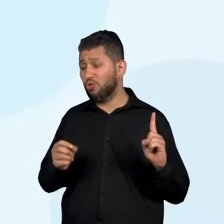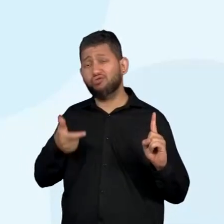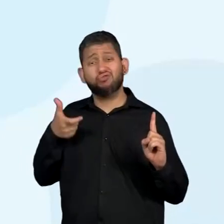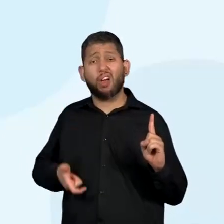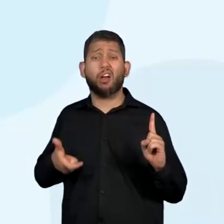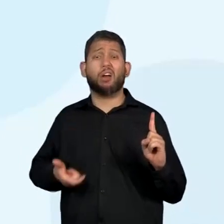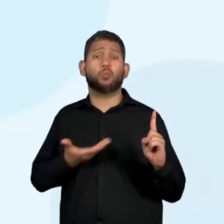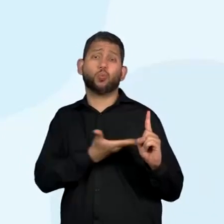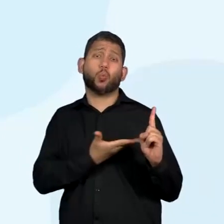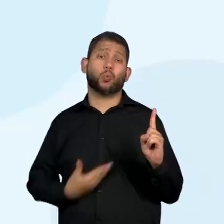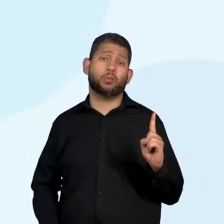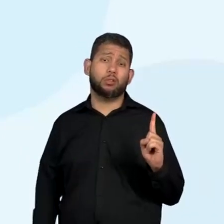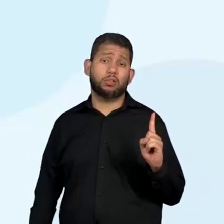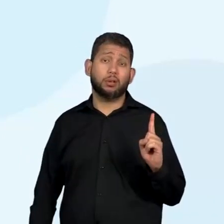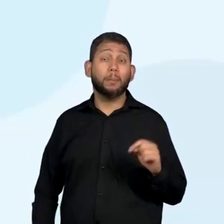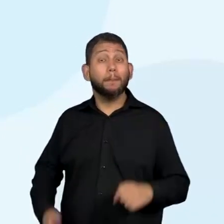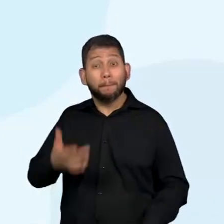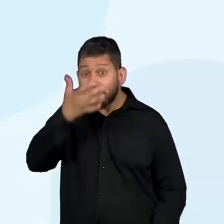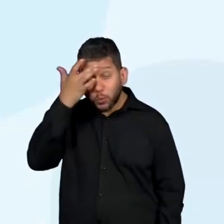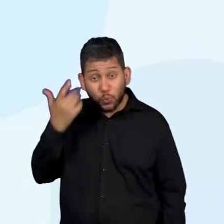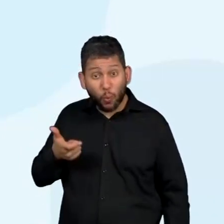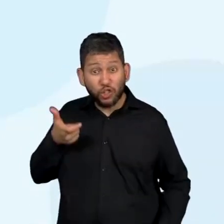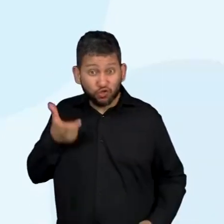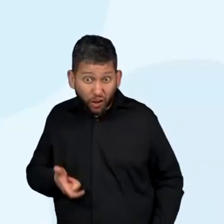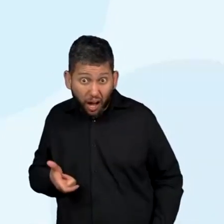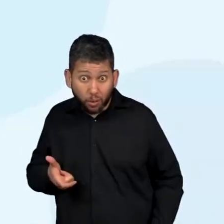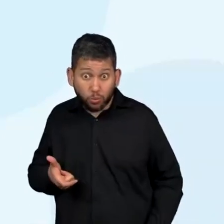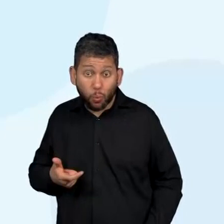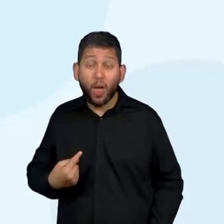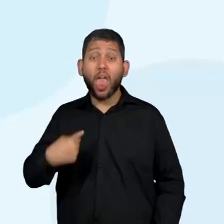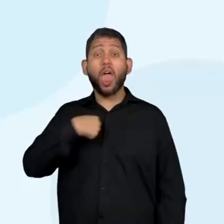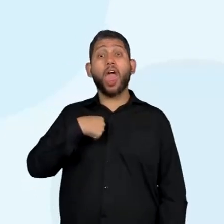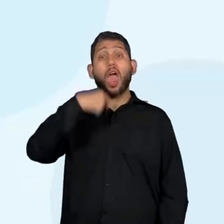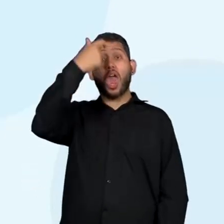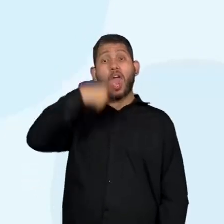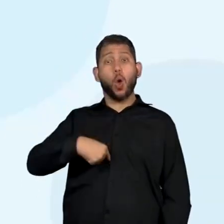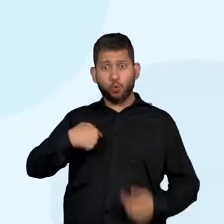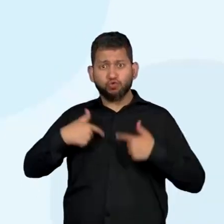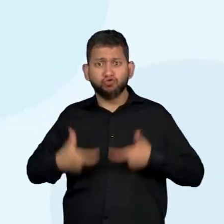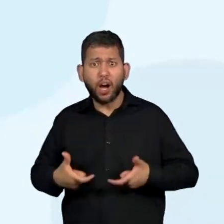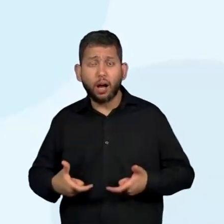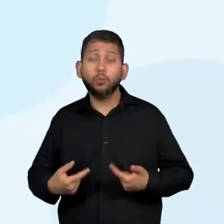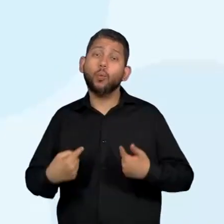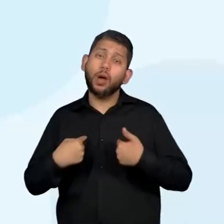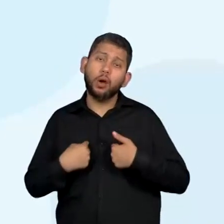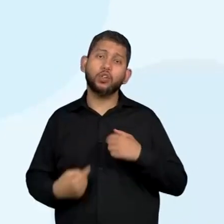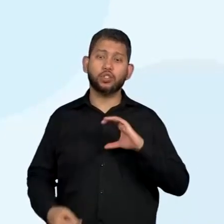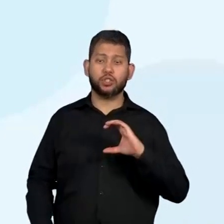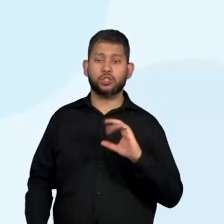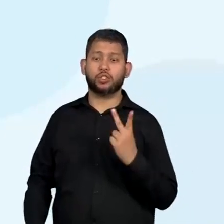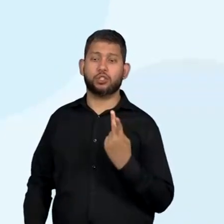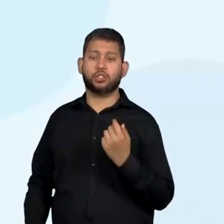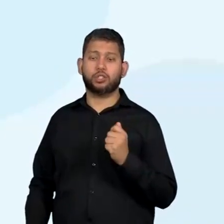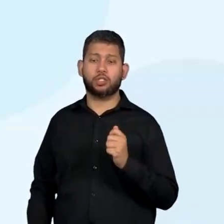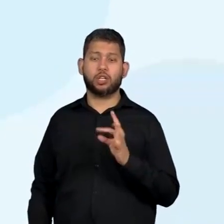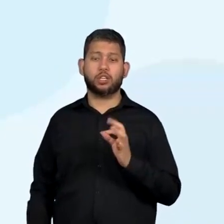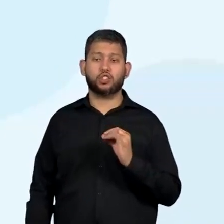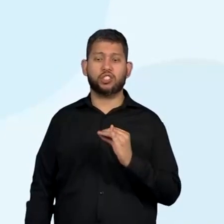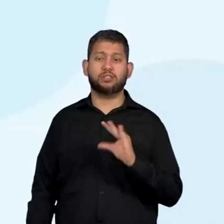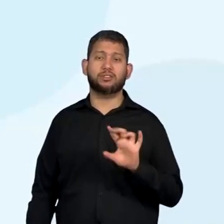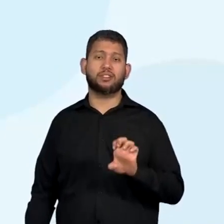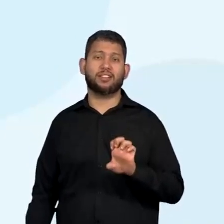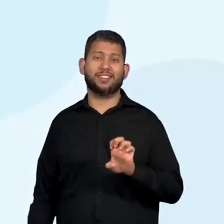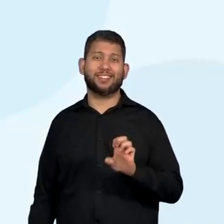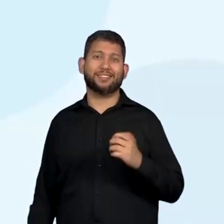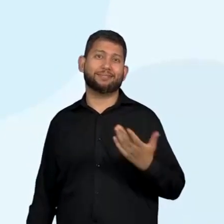ela tem chatice. Tá? Então, isso aqui tudo eu tenho como qualidade. Se eu estou falando a pessoa